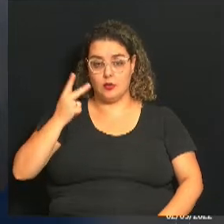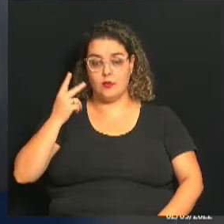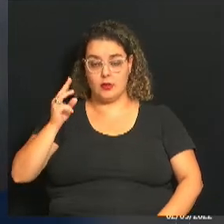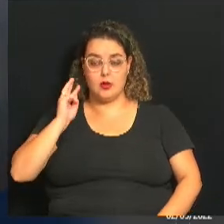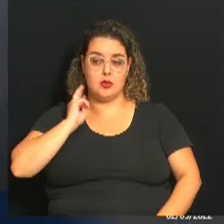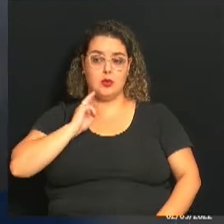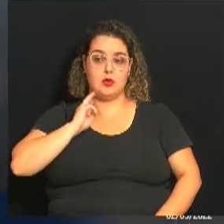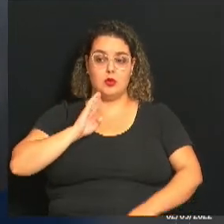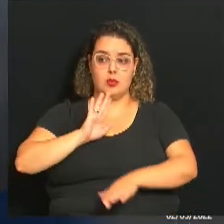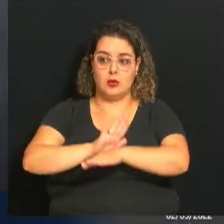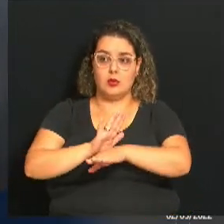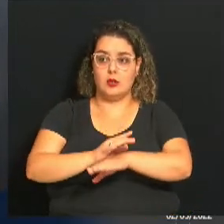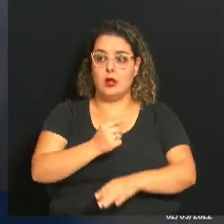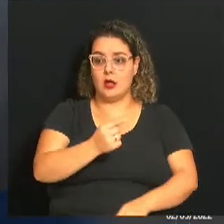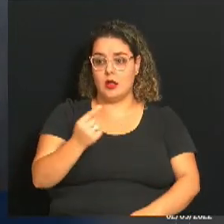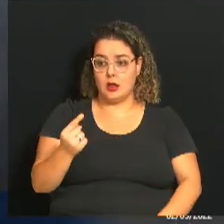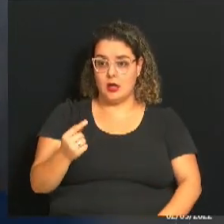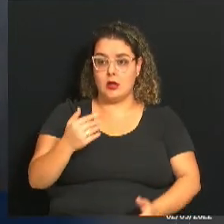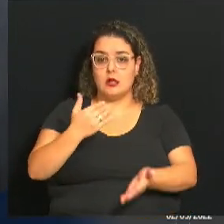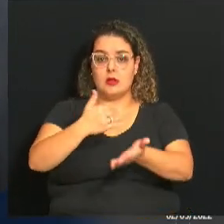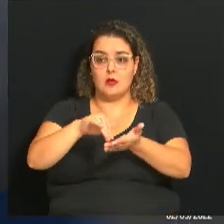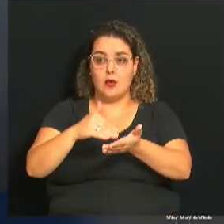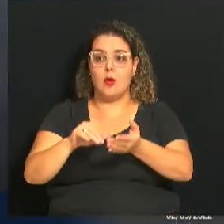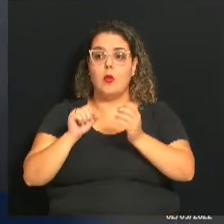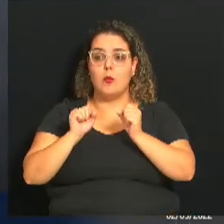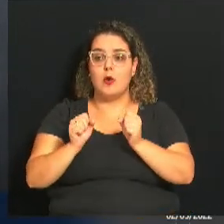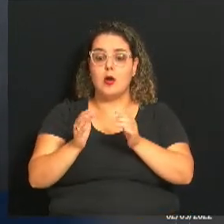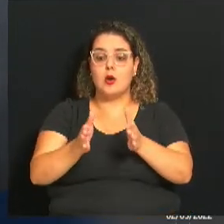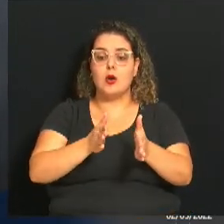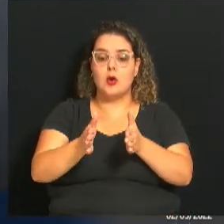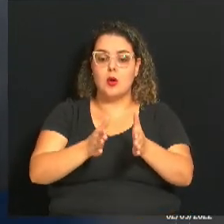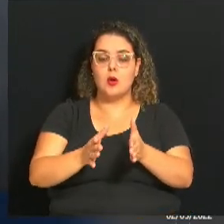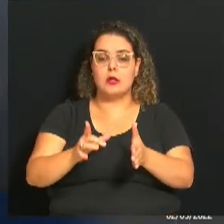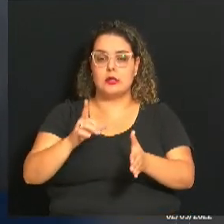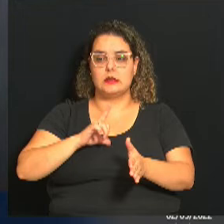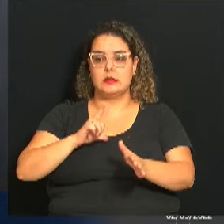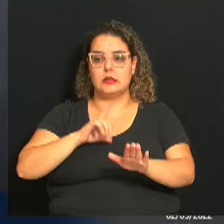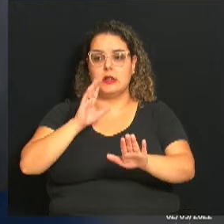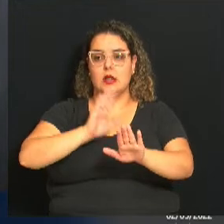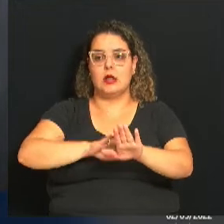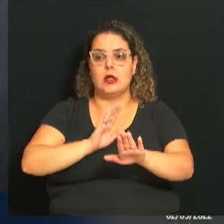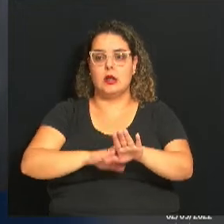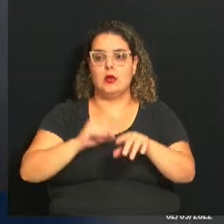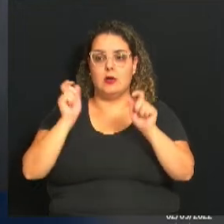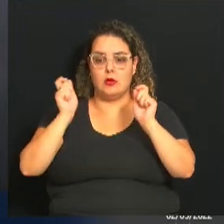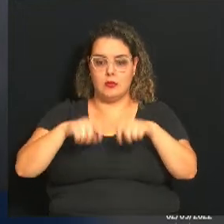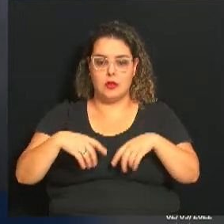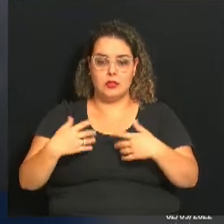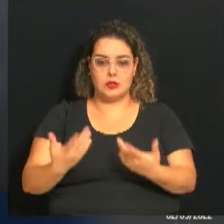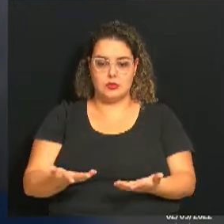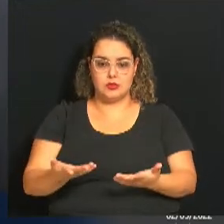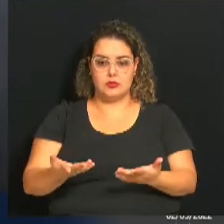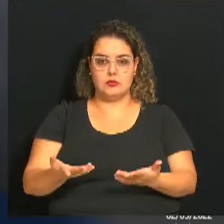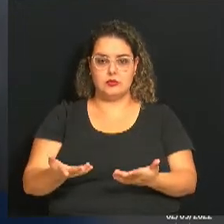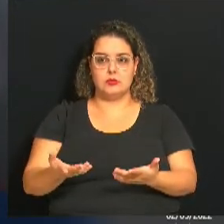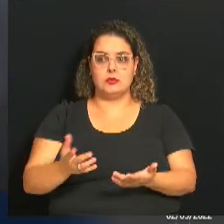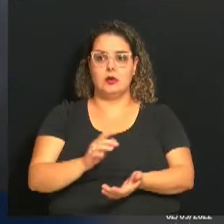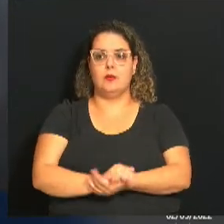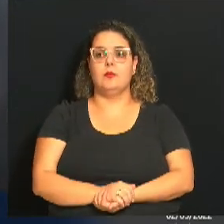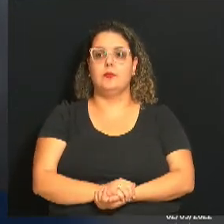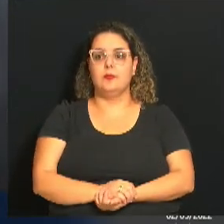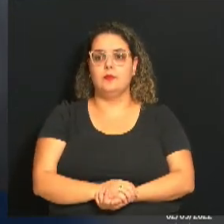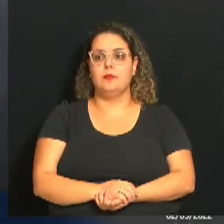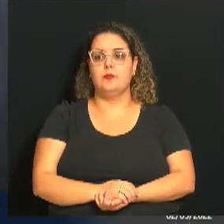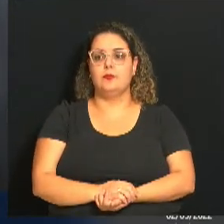de que cada secretaria possa, a curto prazo, ter ações efetivas, né, que não onere dentro das suas